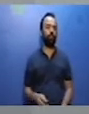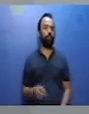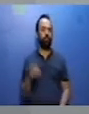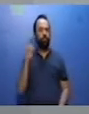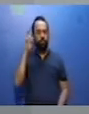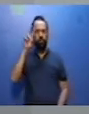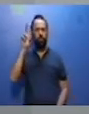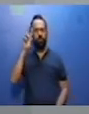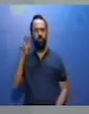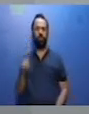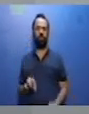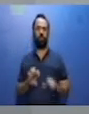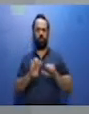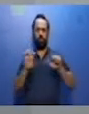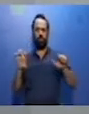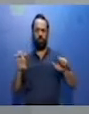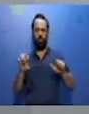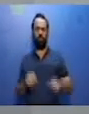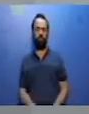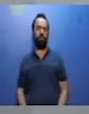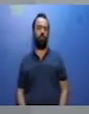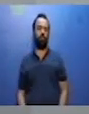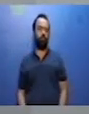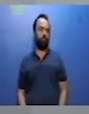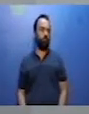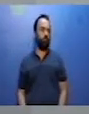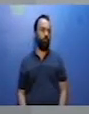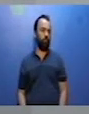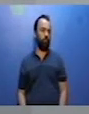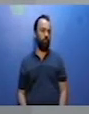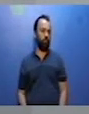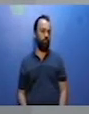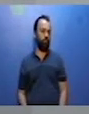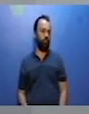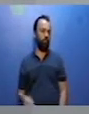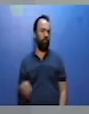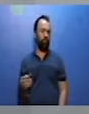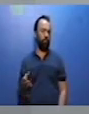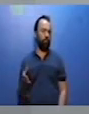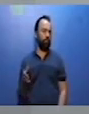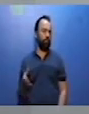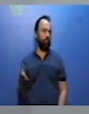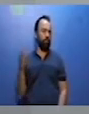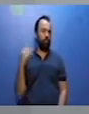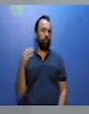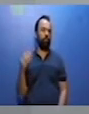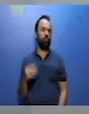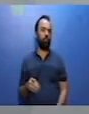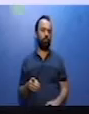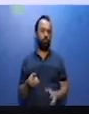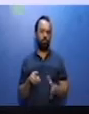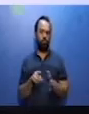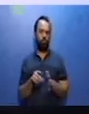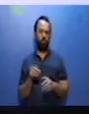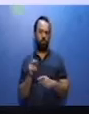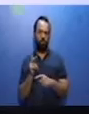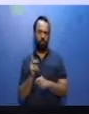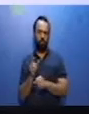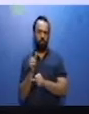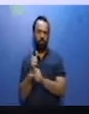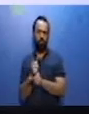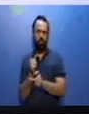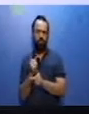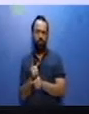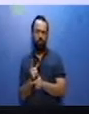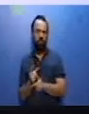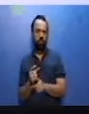e vamos começar um pouquinho da história de equação do segundo grau é a indícios e registro da equação do